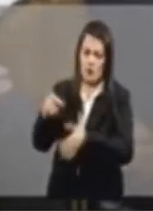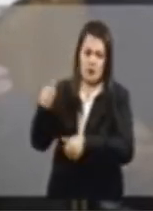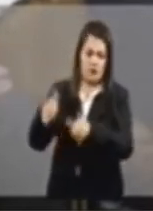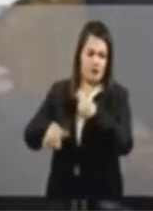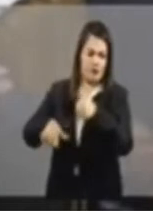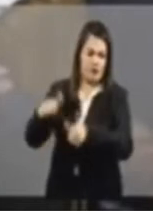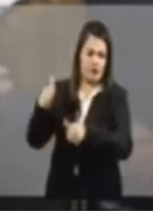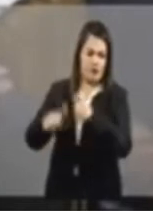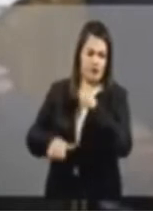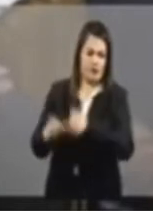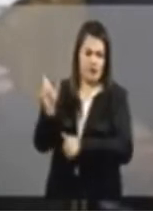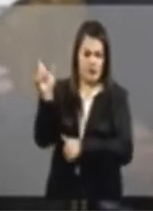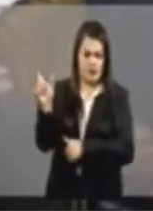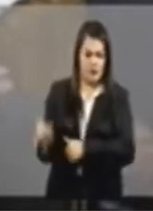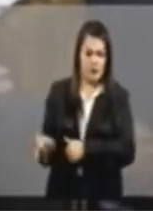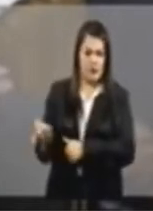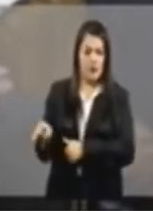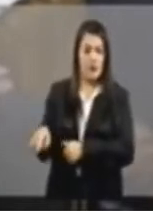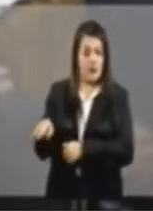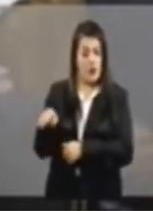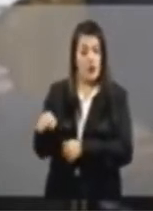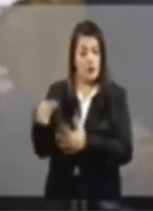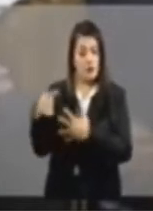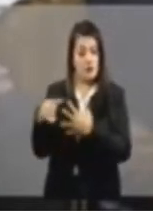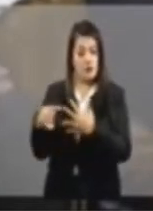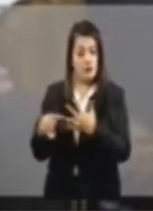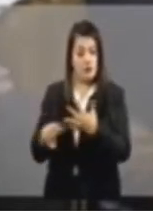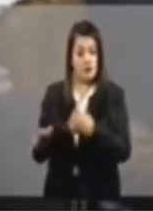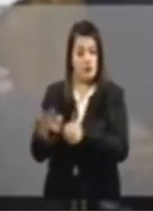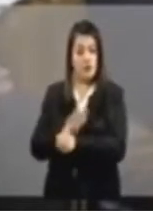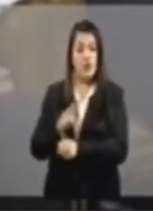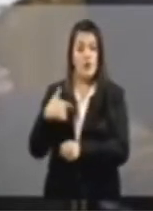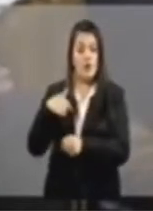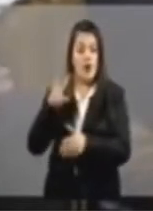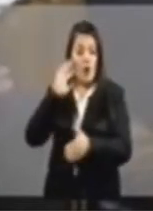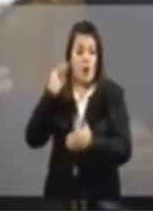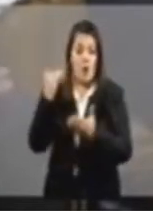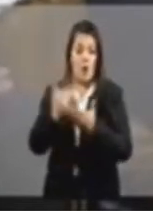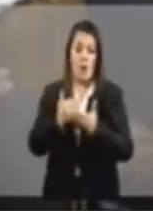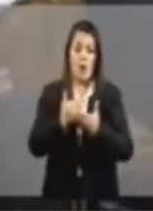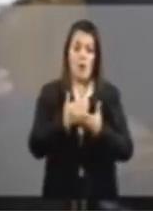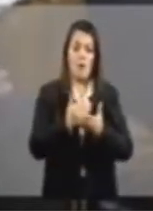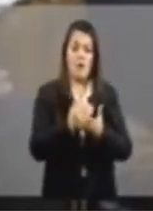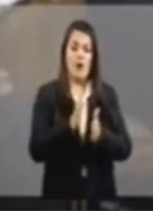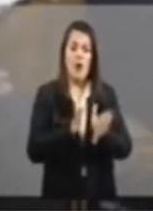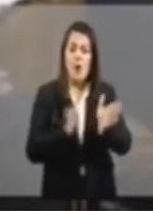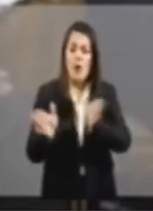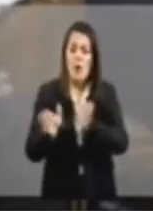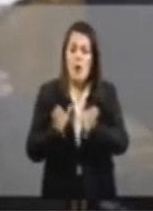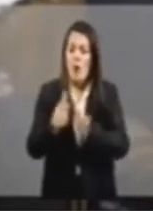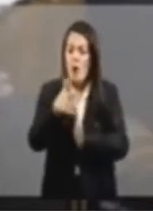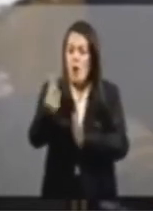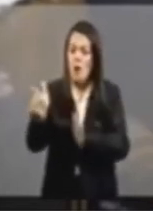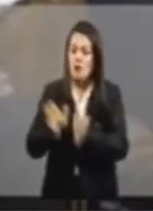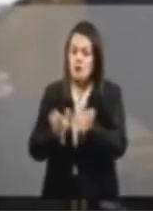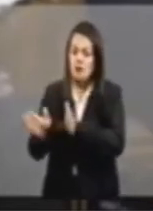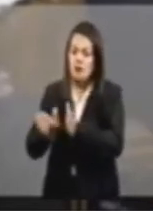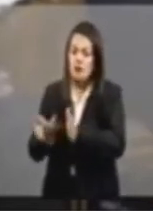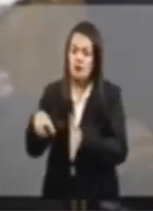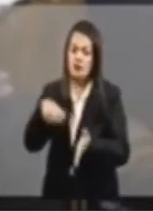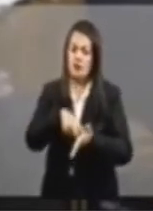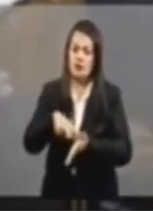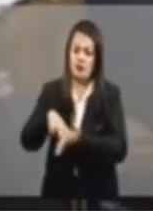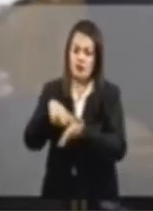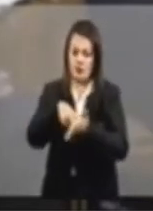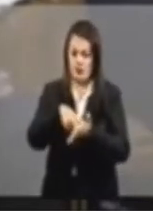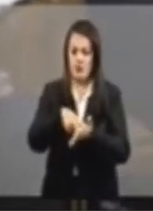e que por isso preencheram os requisitos para o cumprimento de penas alternativas à prisão inicialmente